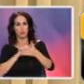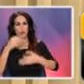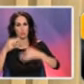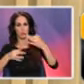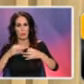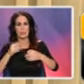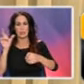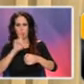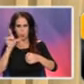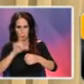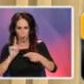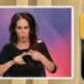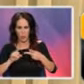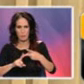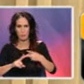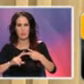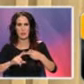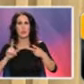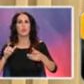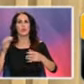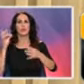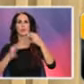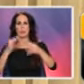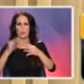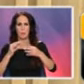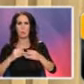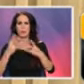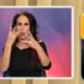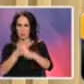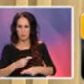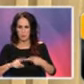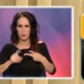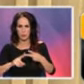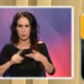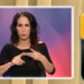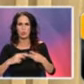de Lisboa, do Tratado Orçamental,